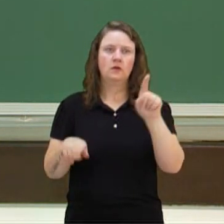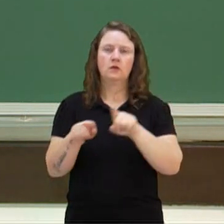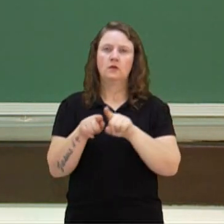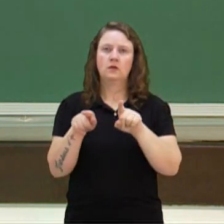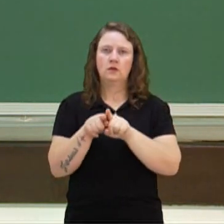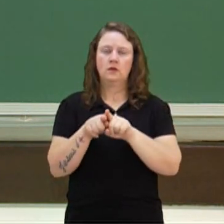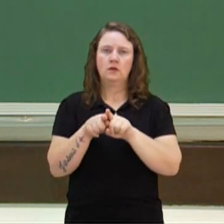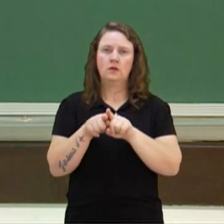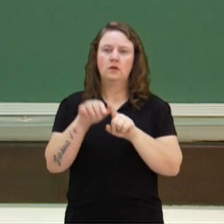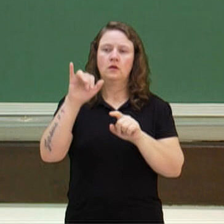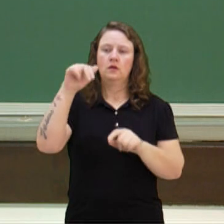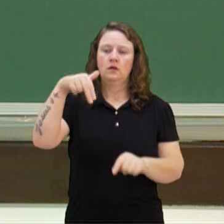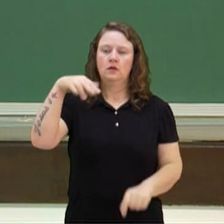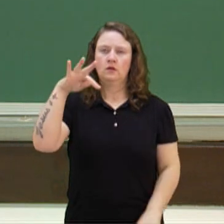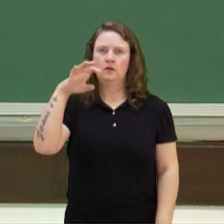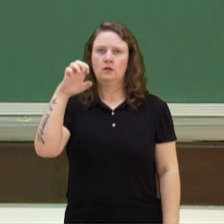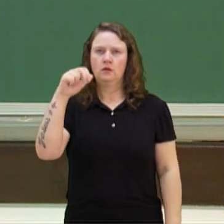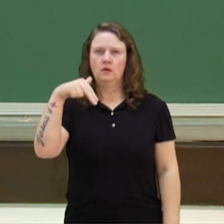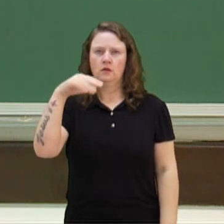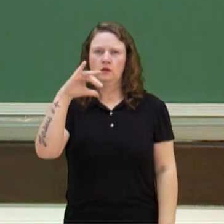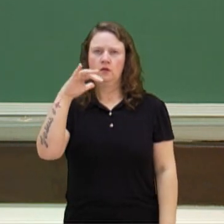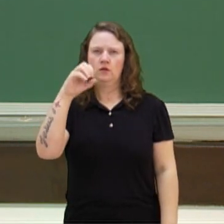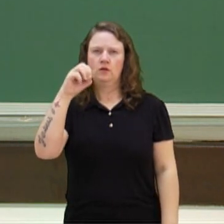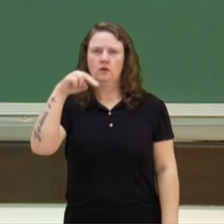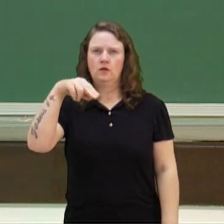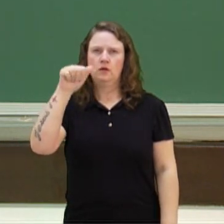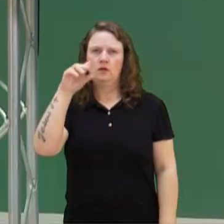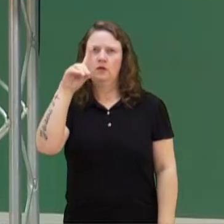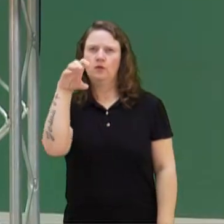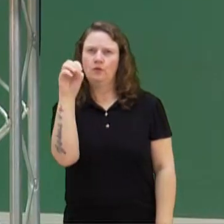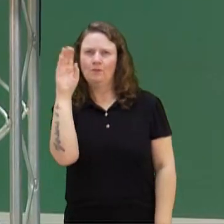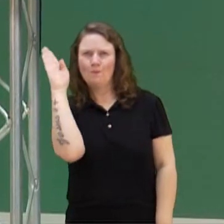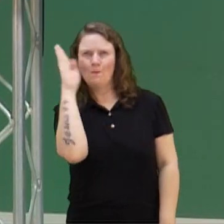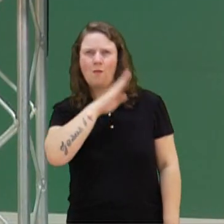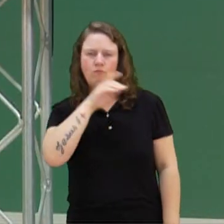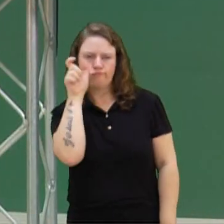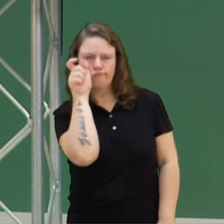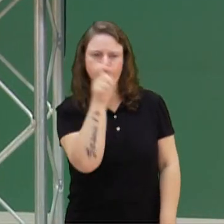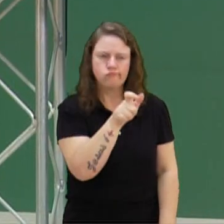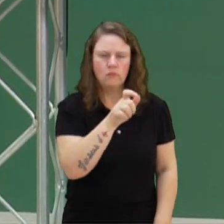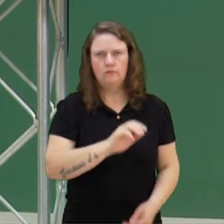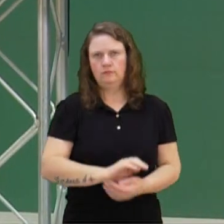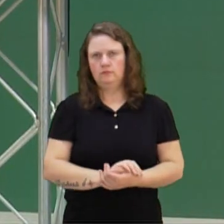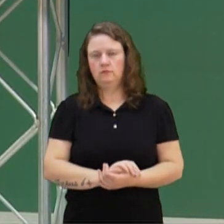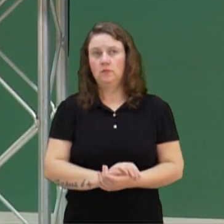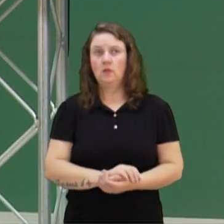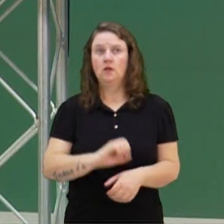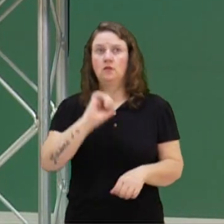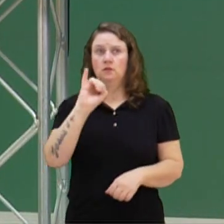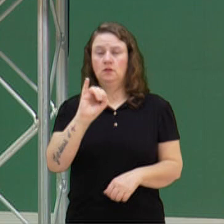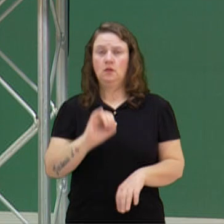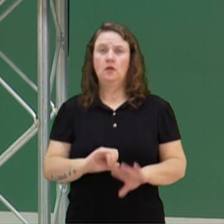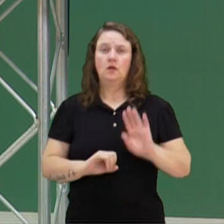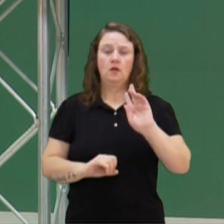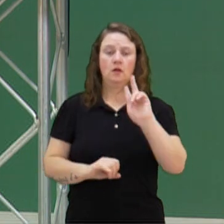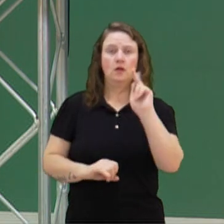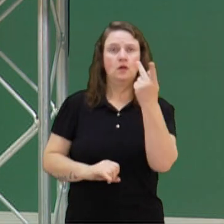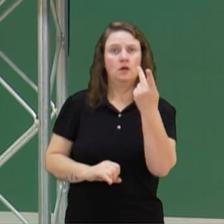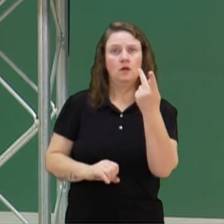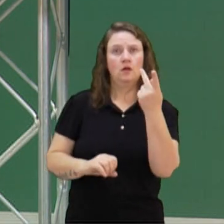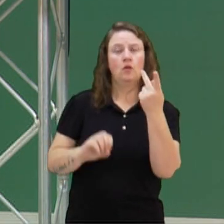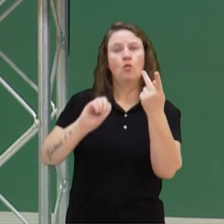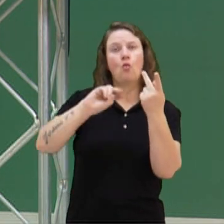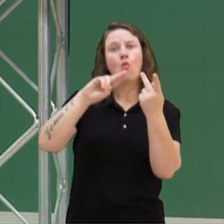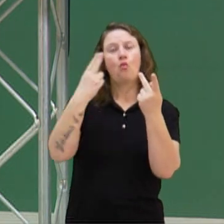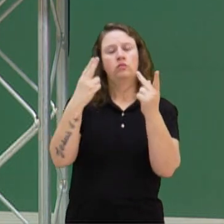também, mal de advérbio, começa com E. Então, quando eu tenho essa estrutura, H ou vogal, e